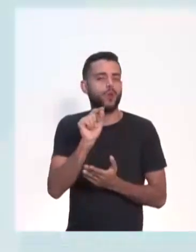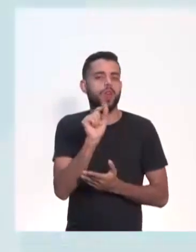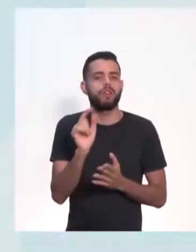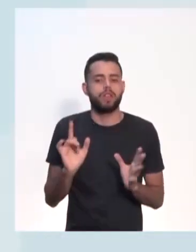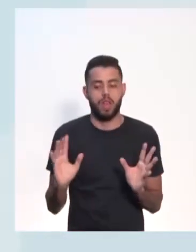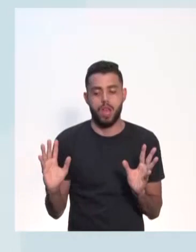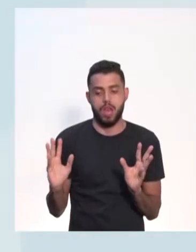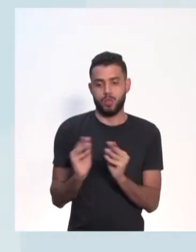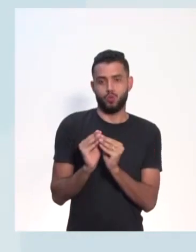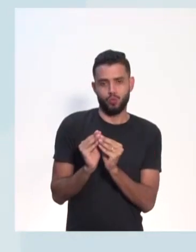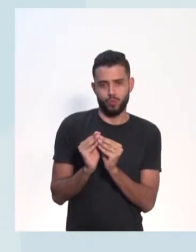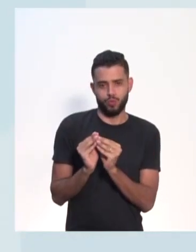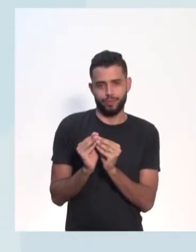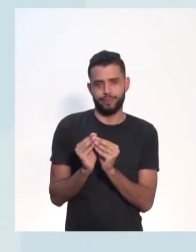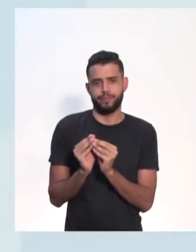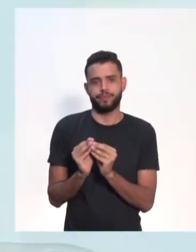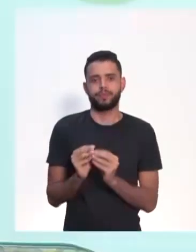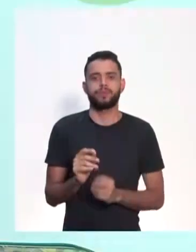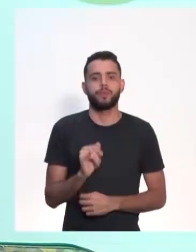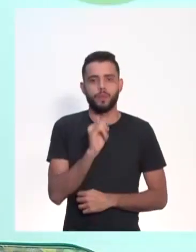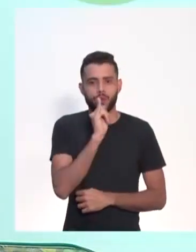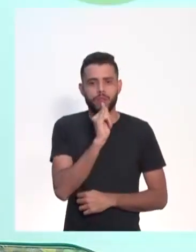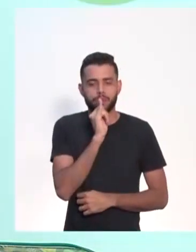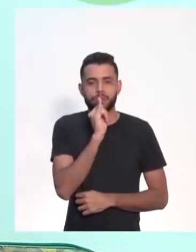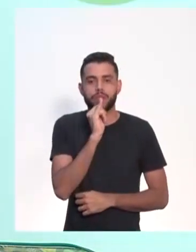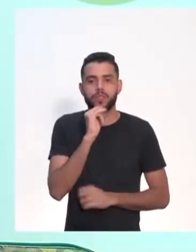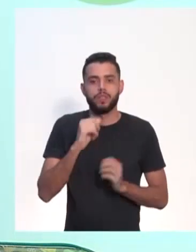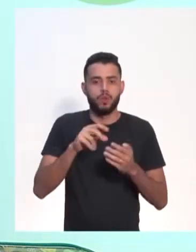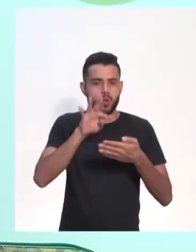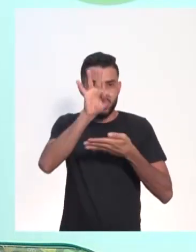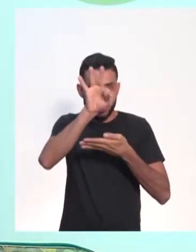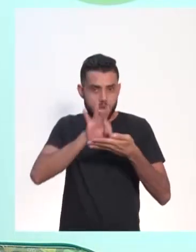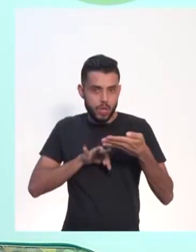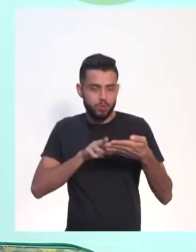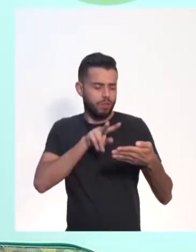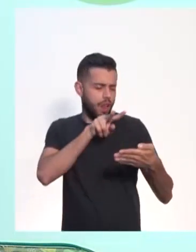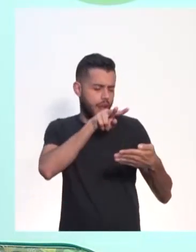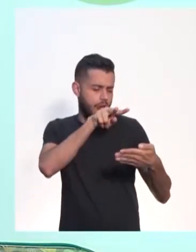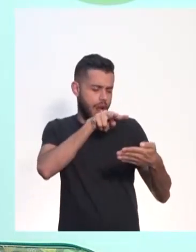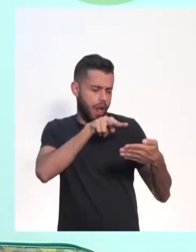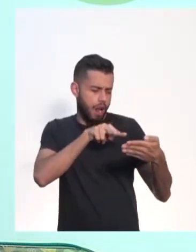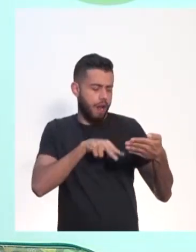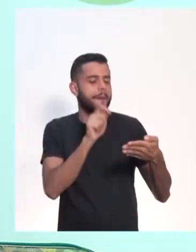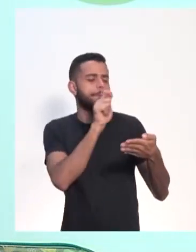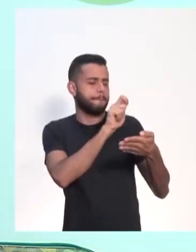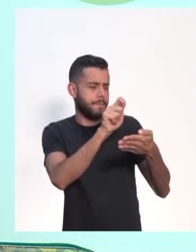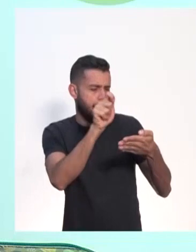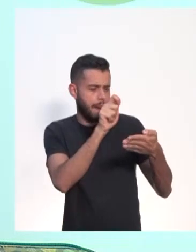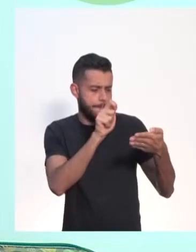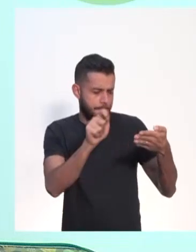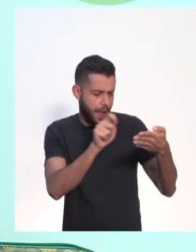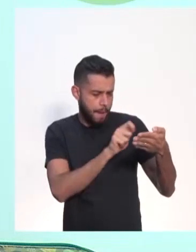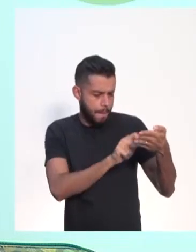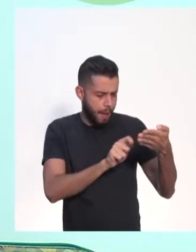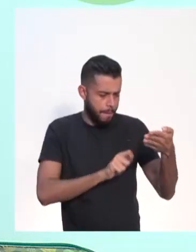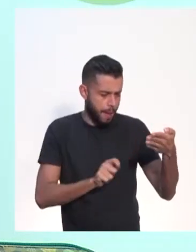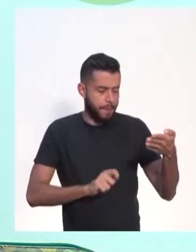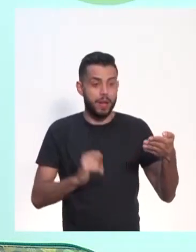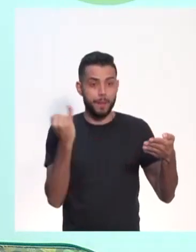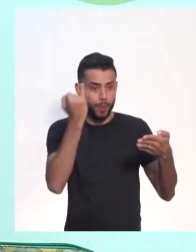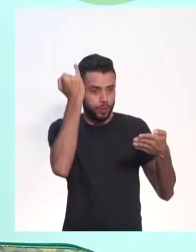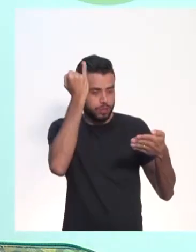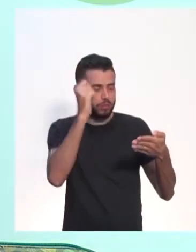resumos. A partir do momento que a gente fez aquela primeira leitura do texto, que a gente grifou as partes importantes, eu